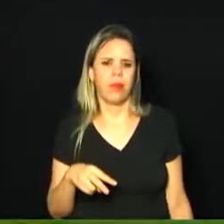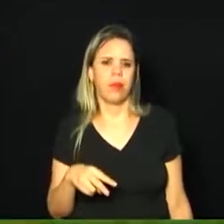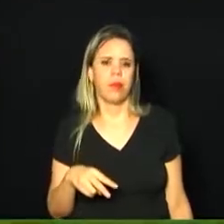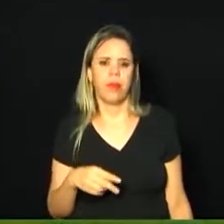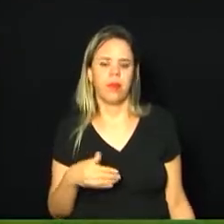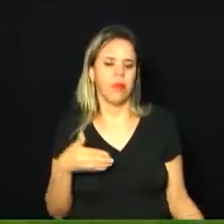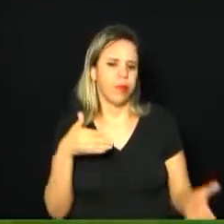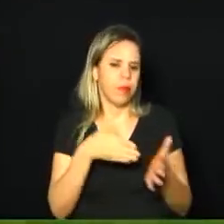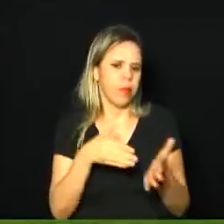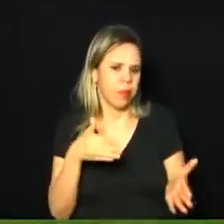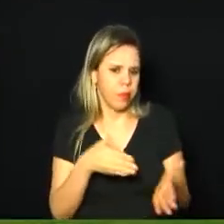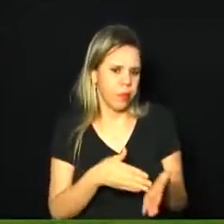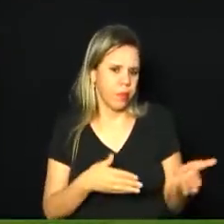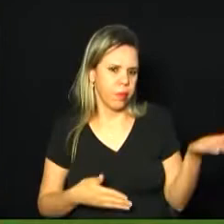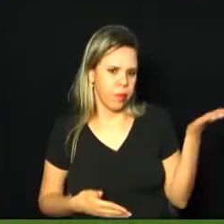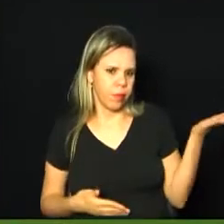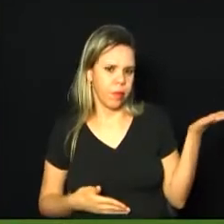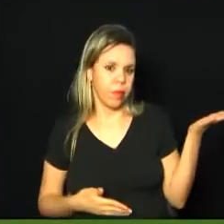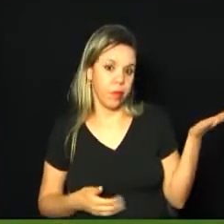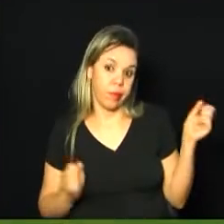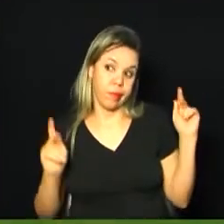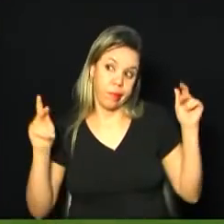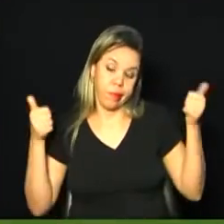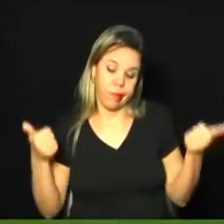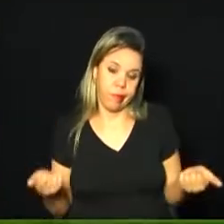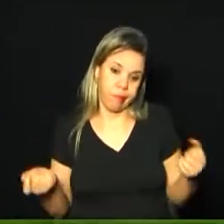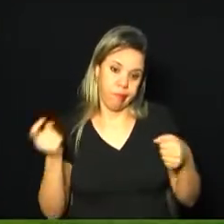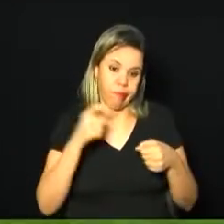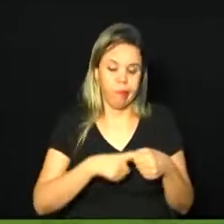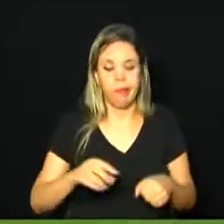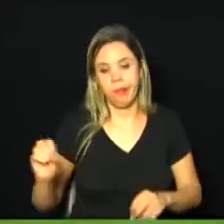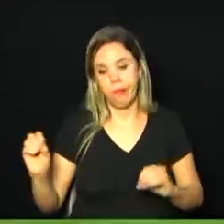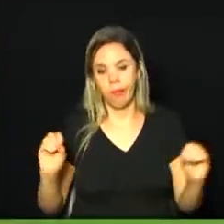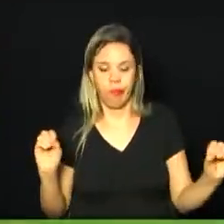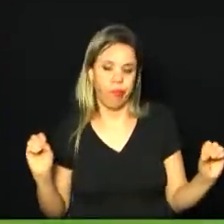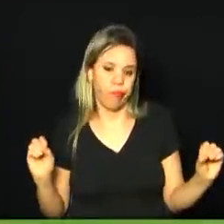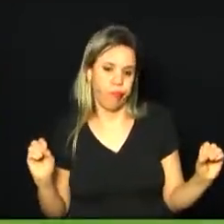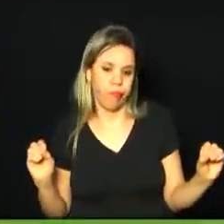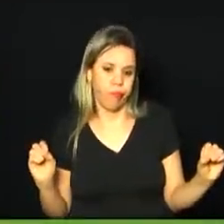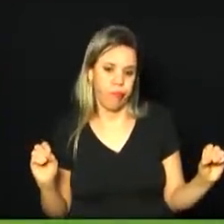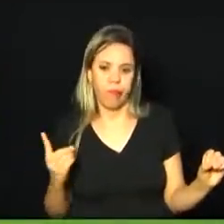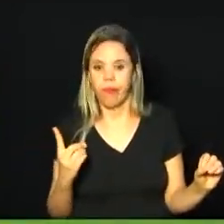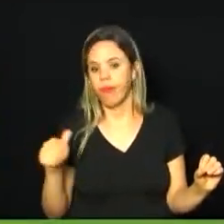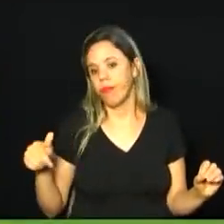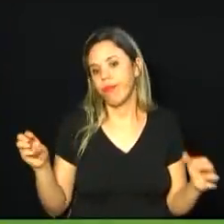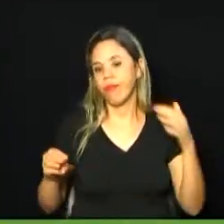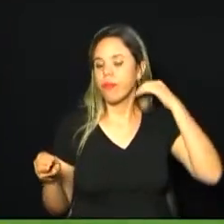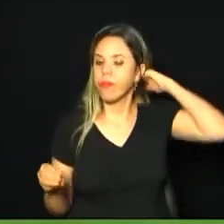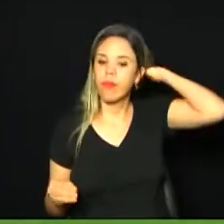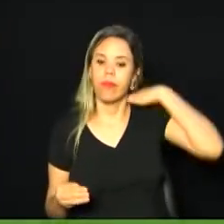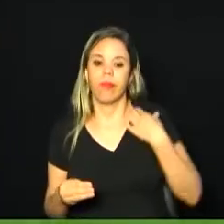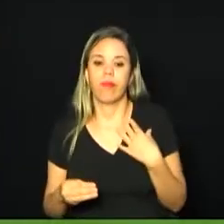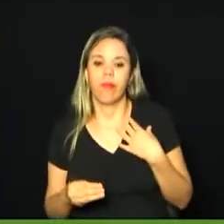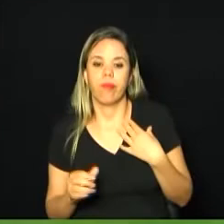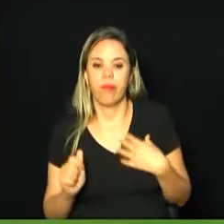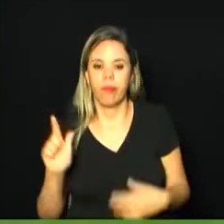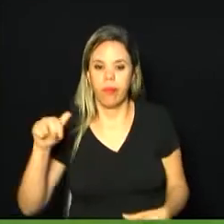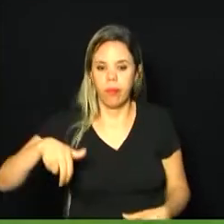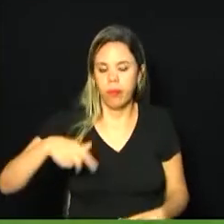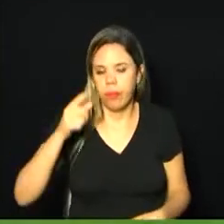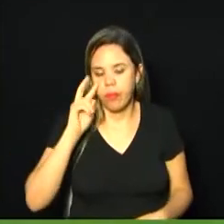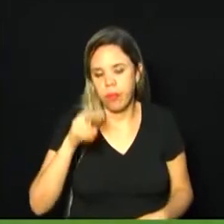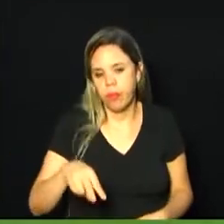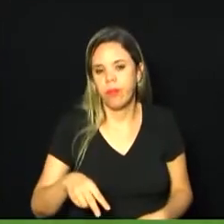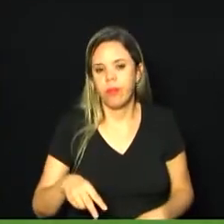impedimento Então tá volto 0 a 0 aos 17 minutos Allan Victor